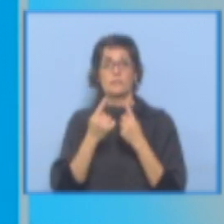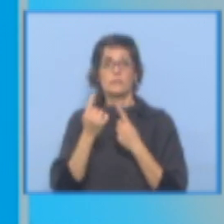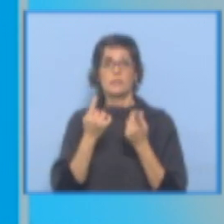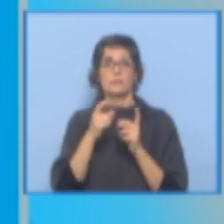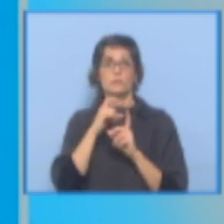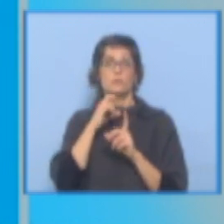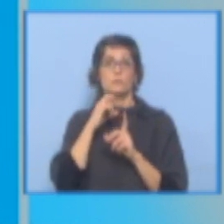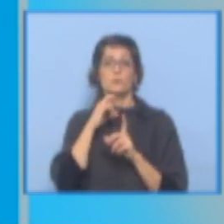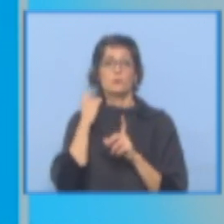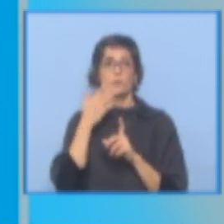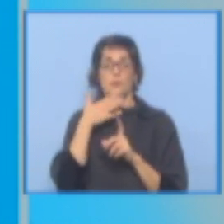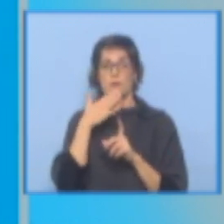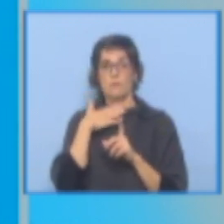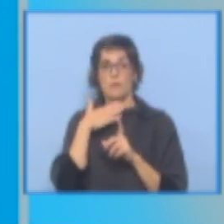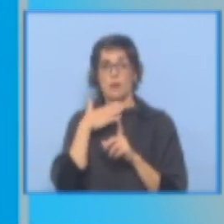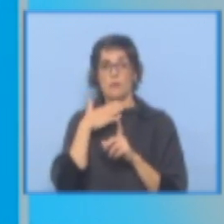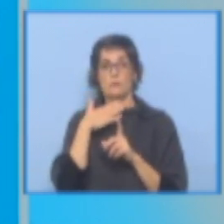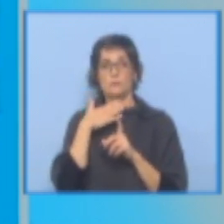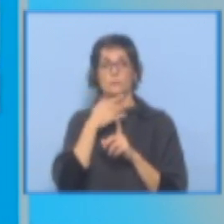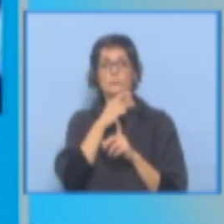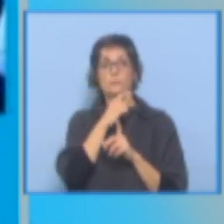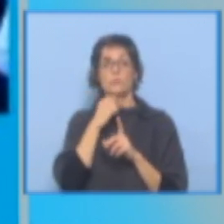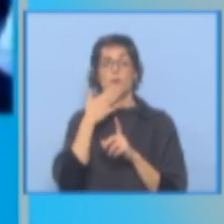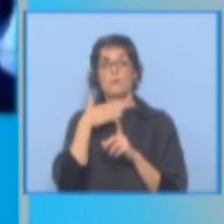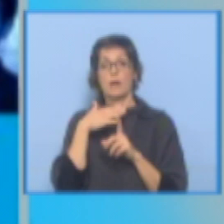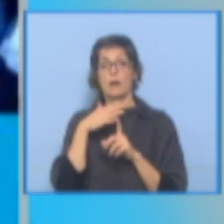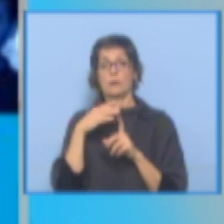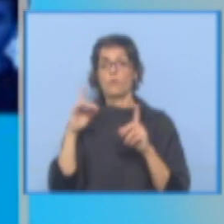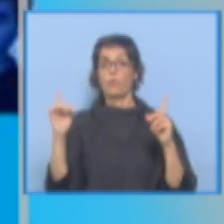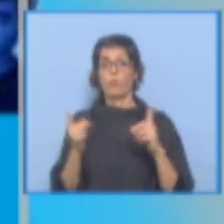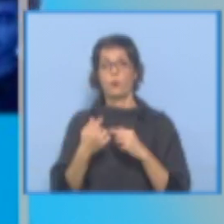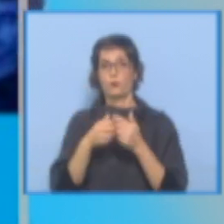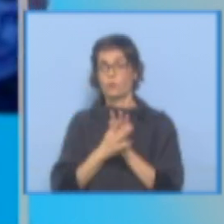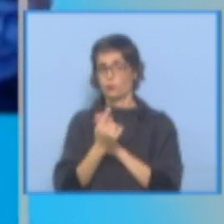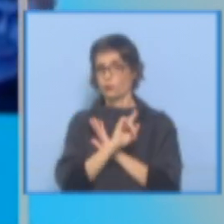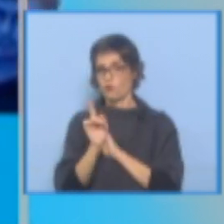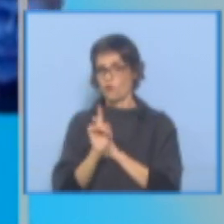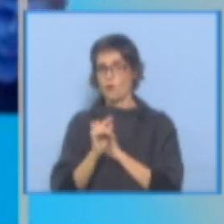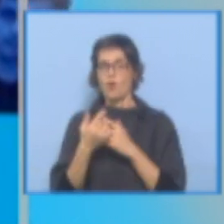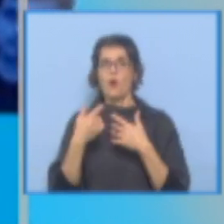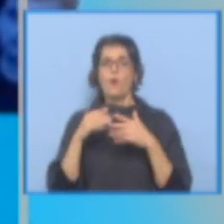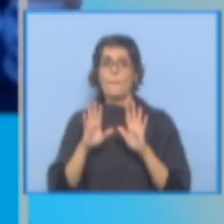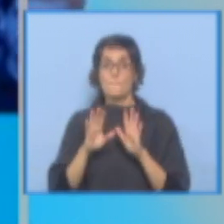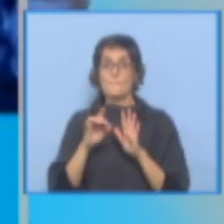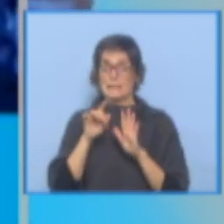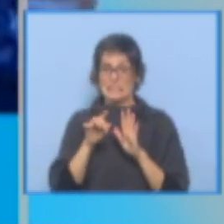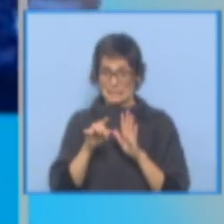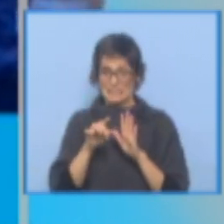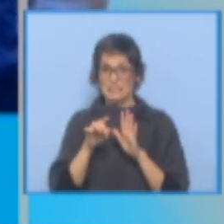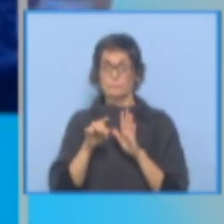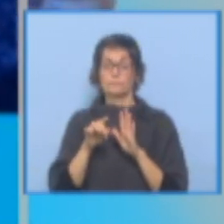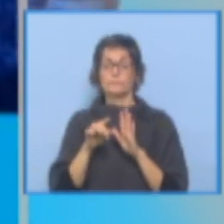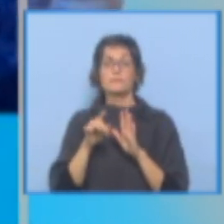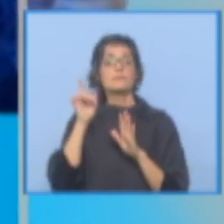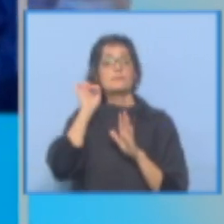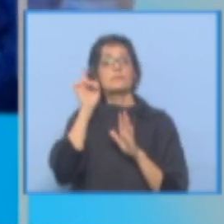faltam imensos meios, faltam muitos meios para a Polícia Judiciária, mas é importantíssimo